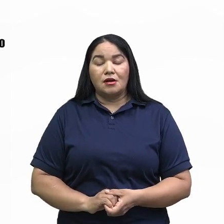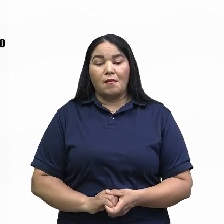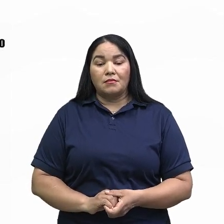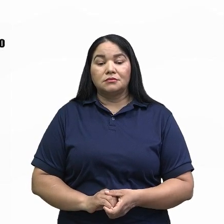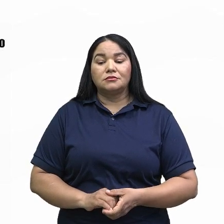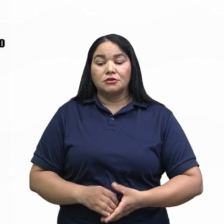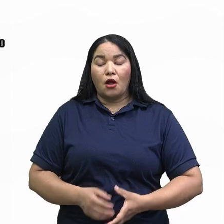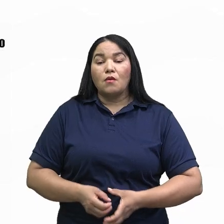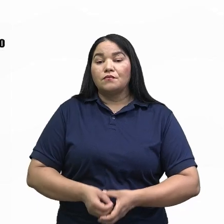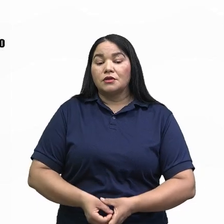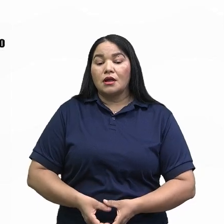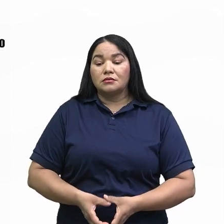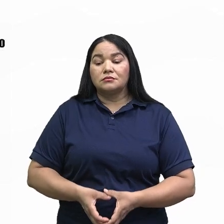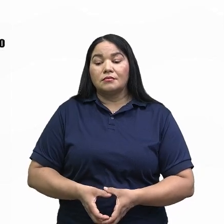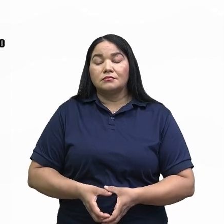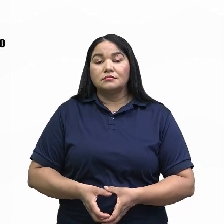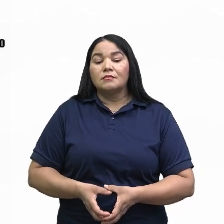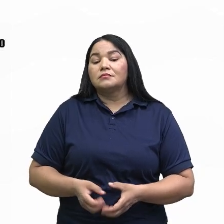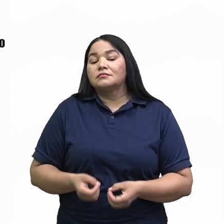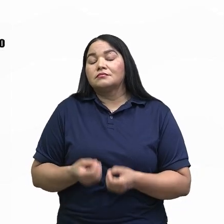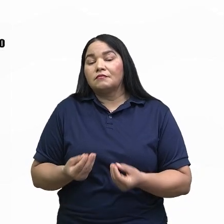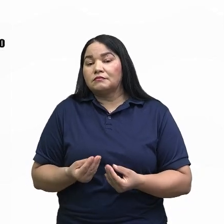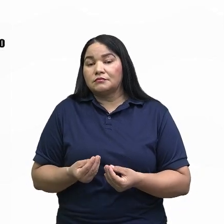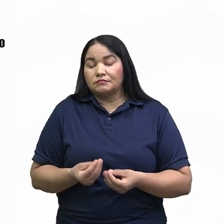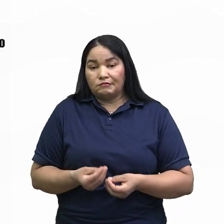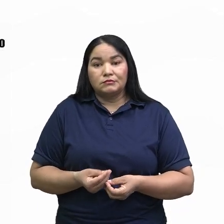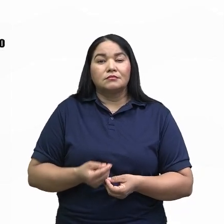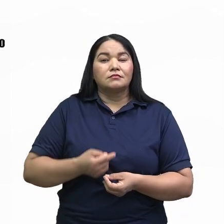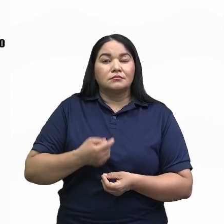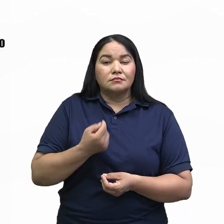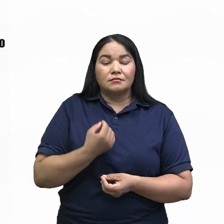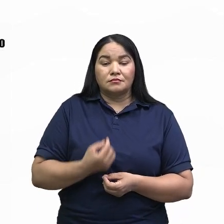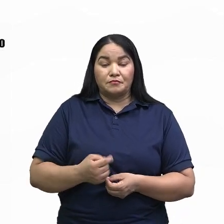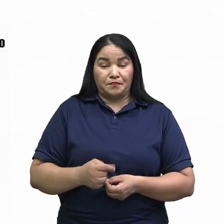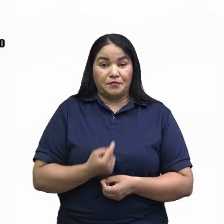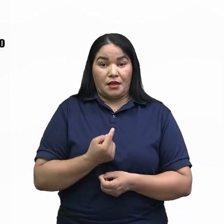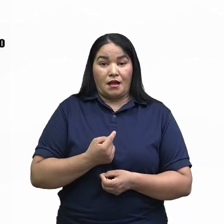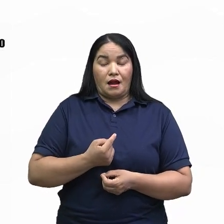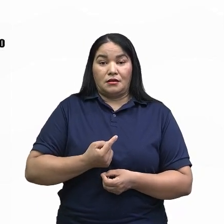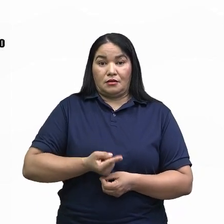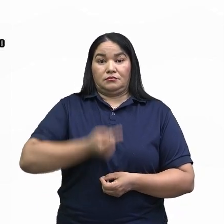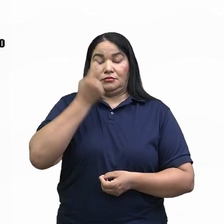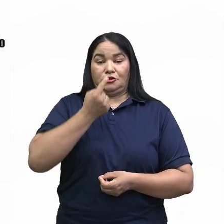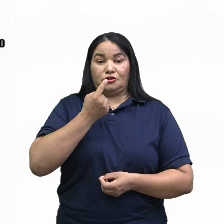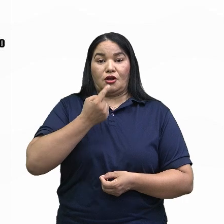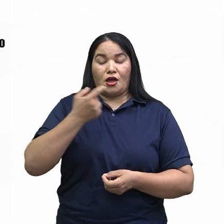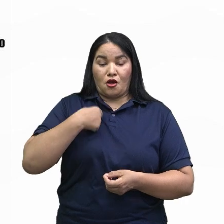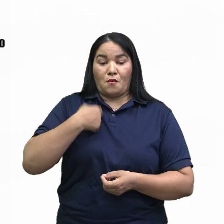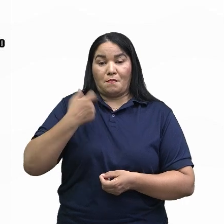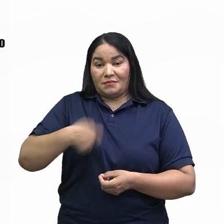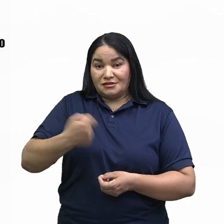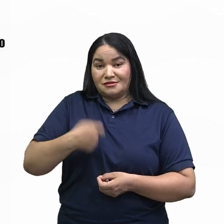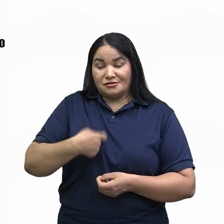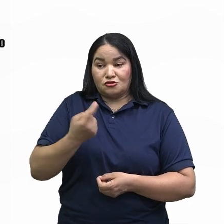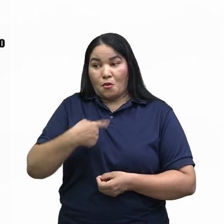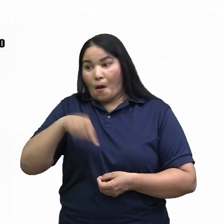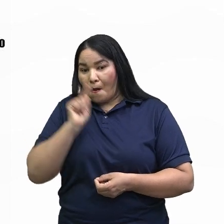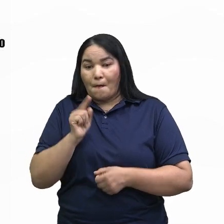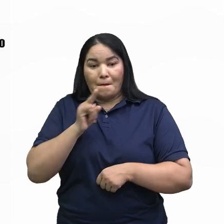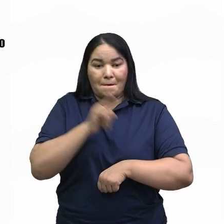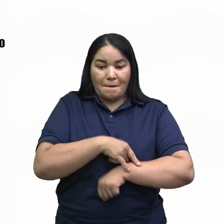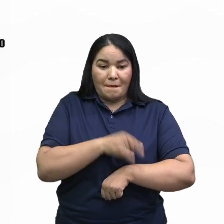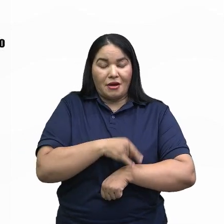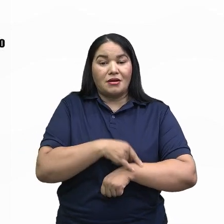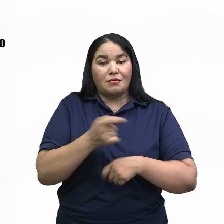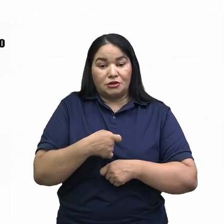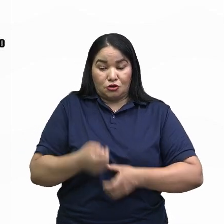urina. Quando ela chega numa certa quantidade, ela avisa lá para o nosso sistema nervoso que eu quero fazer xixi, né? Eu quero urinar.